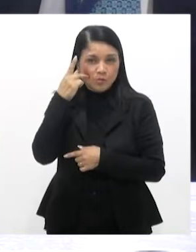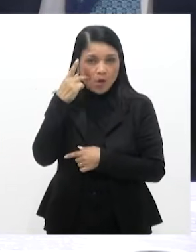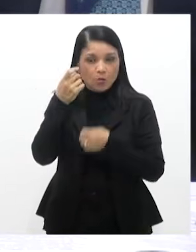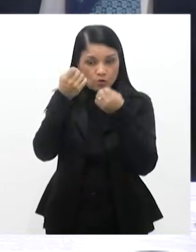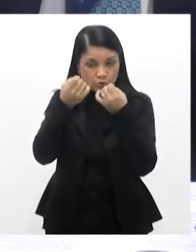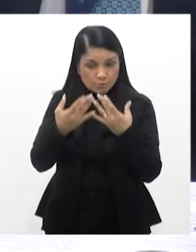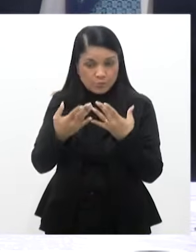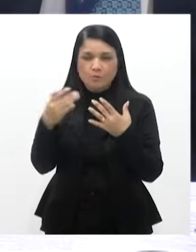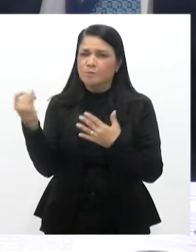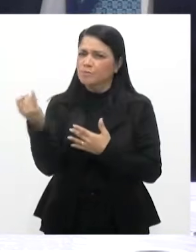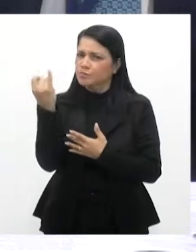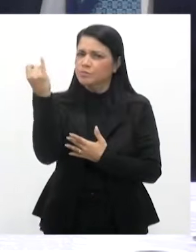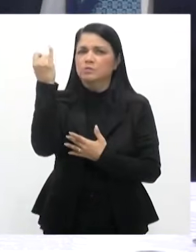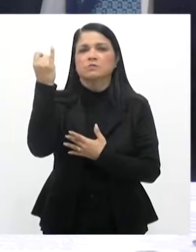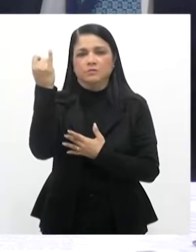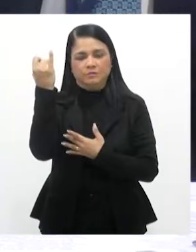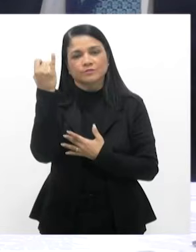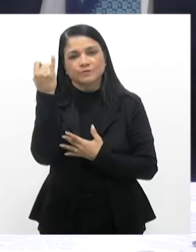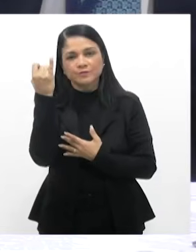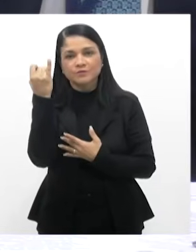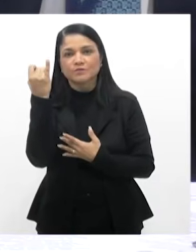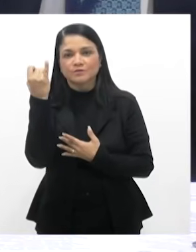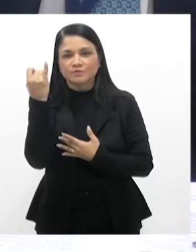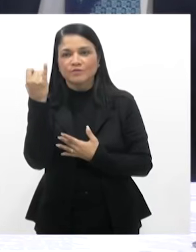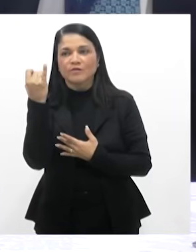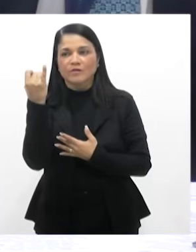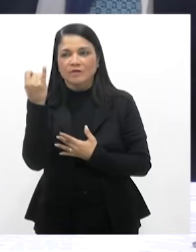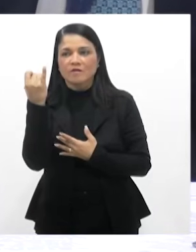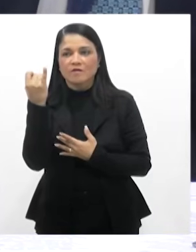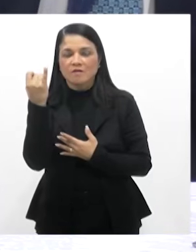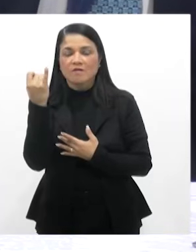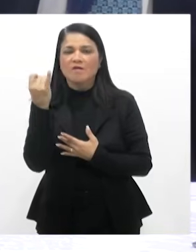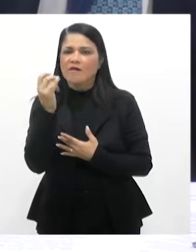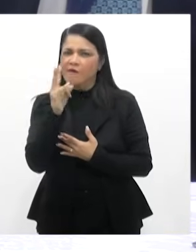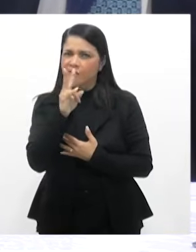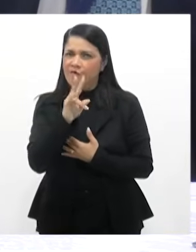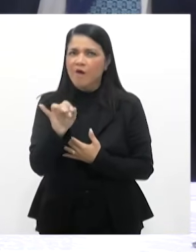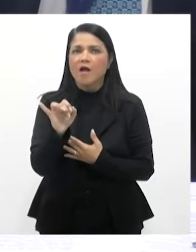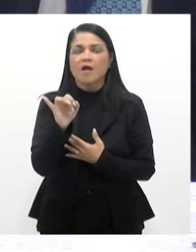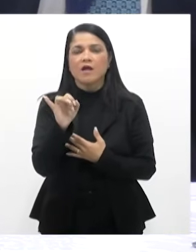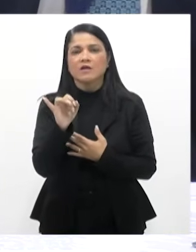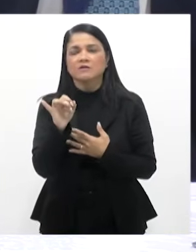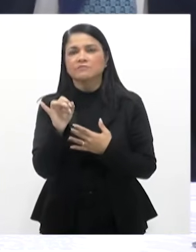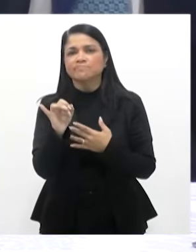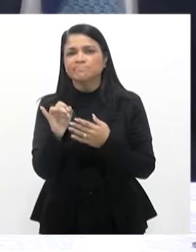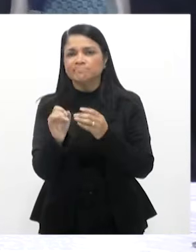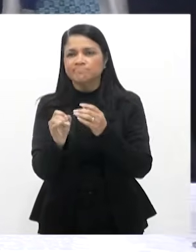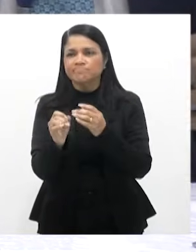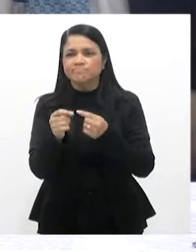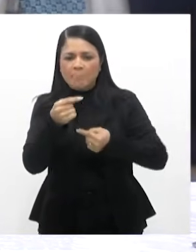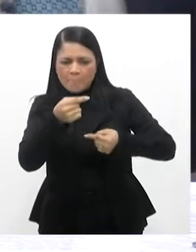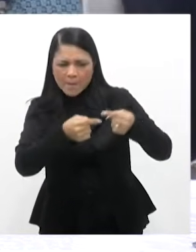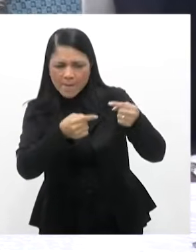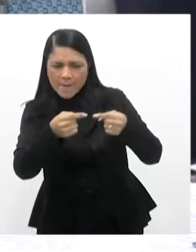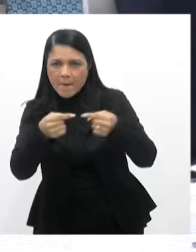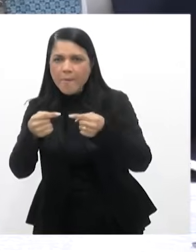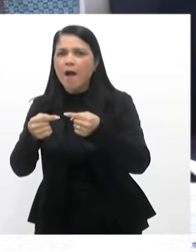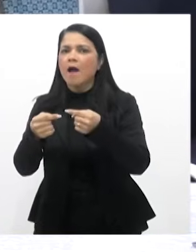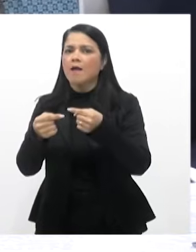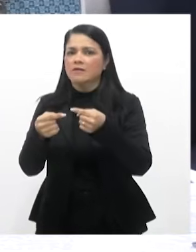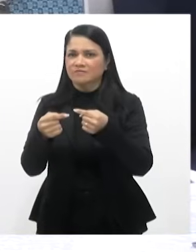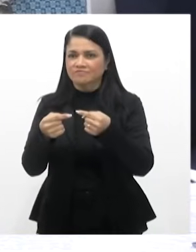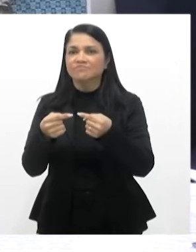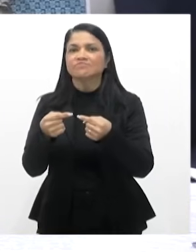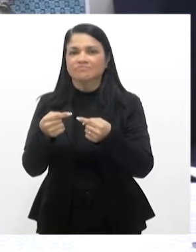muito importante, porque vai criar uma exaustão nesse debate, e acho, inclusive, que isso